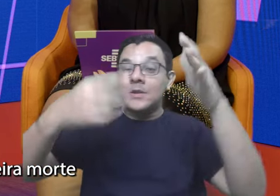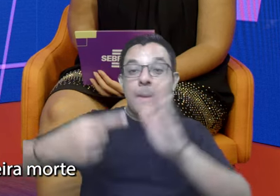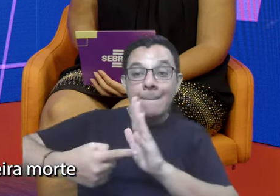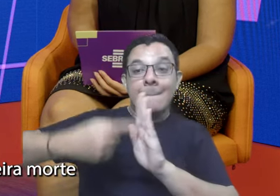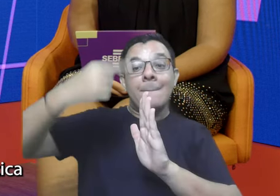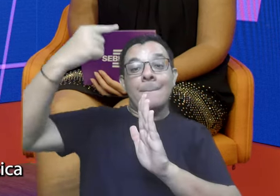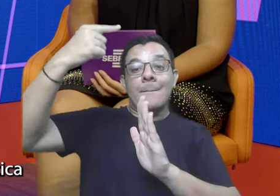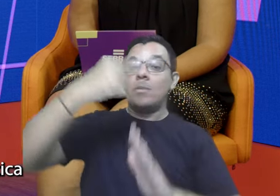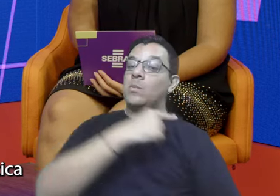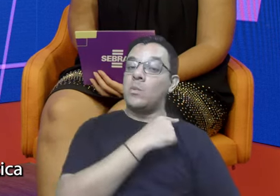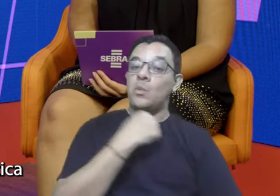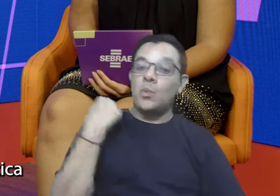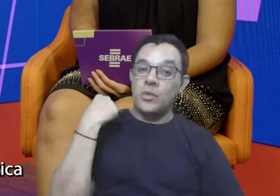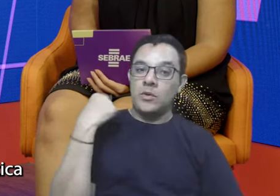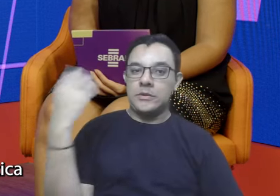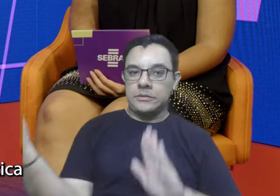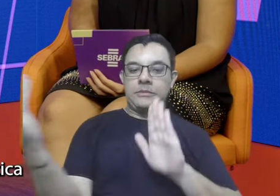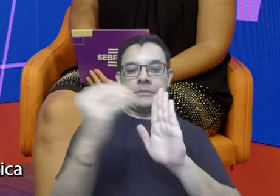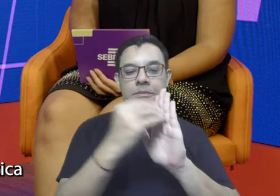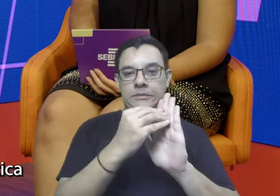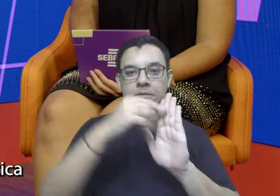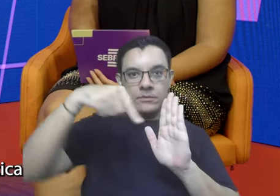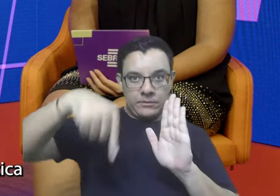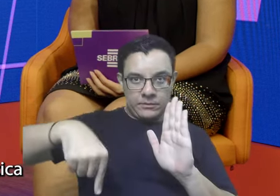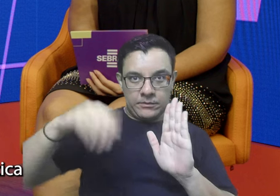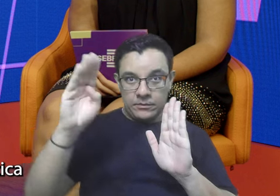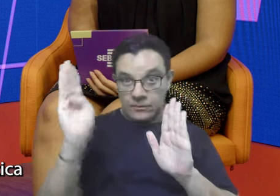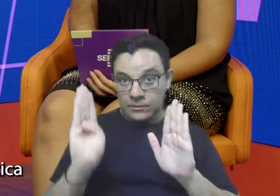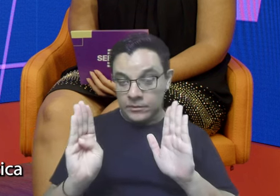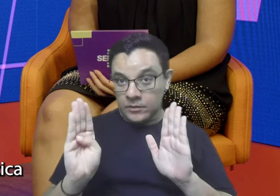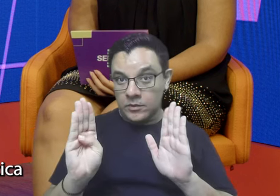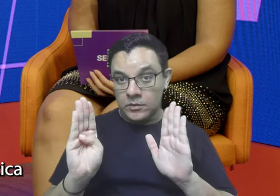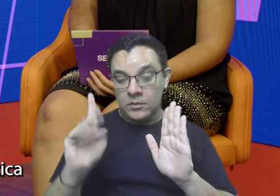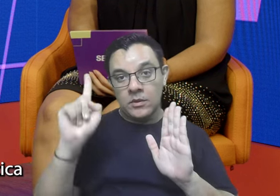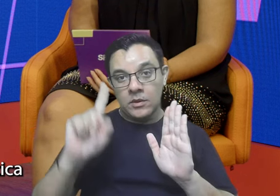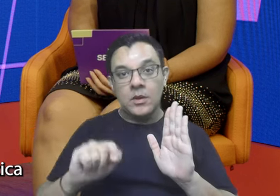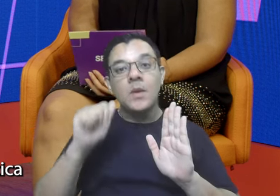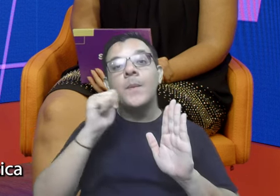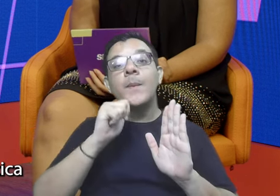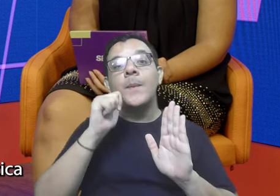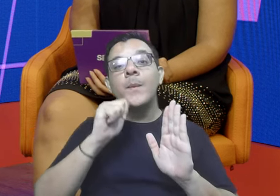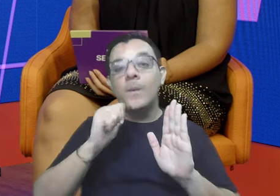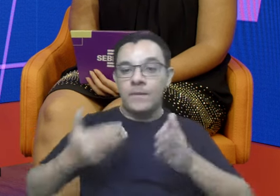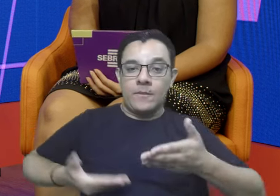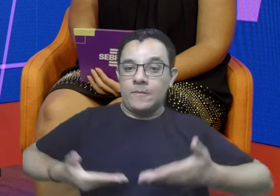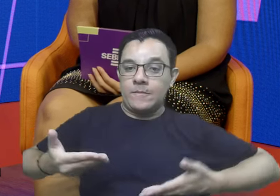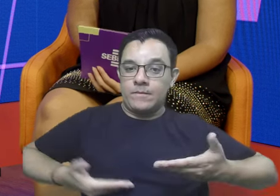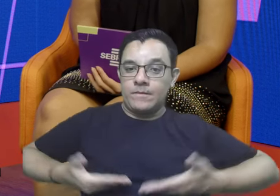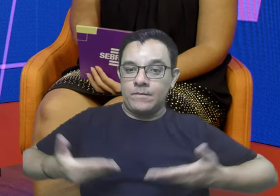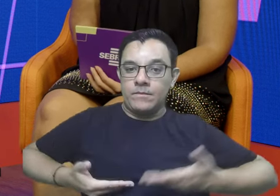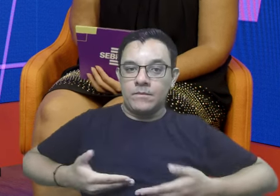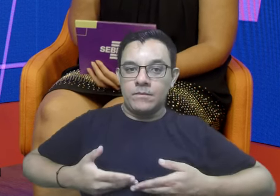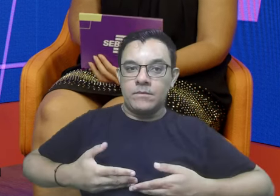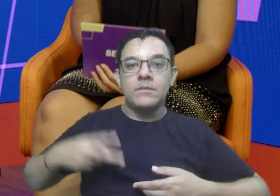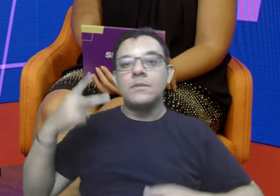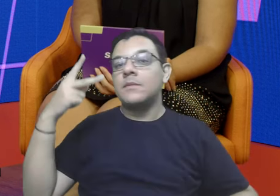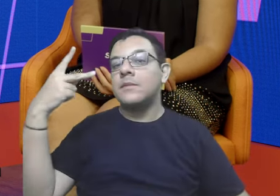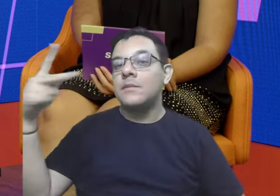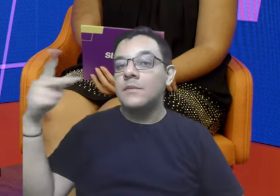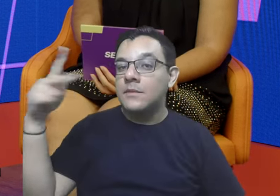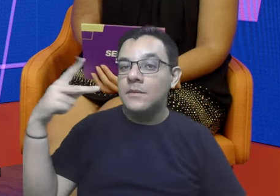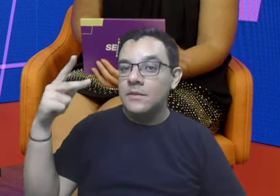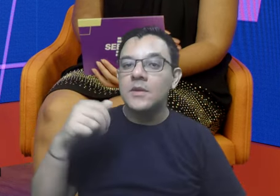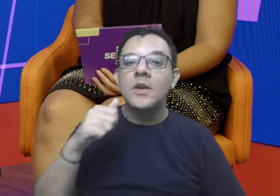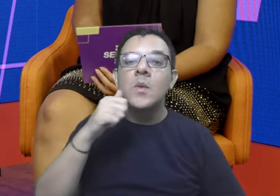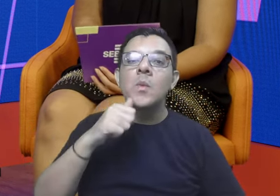morte de registrada de covid foi uma empregada doméstica que pegou da sua